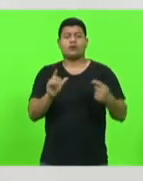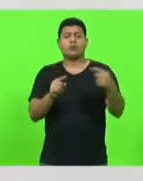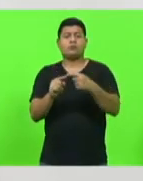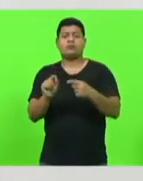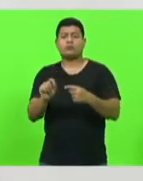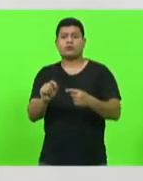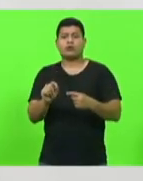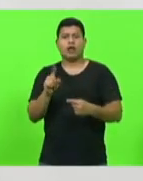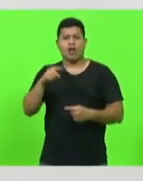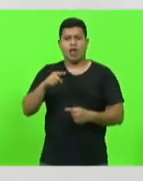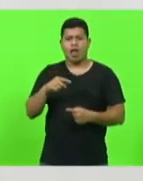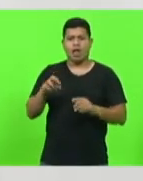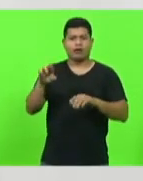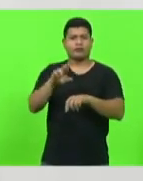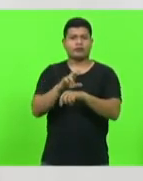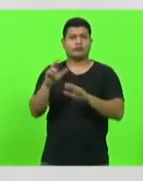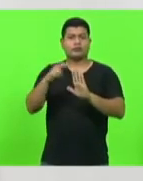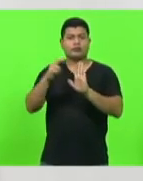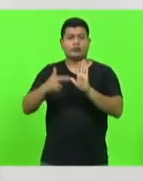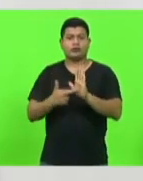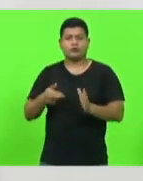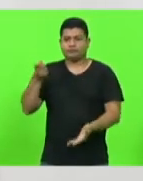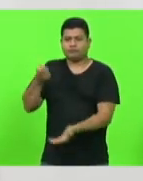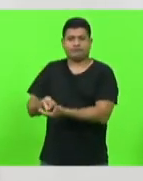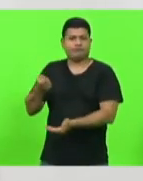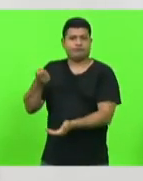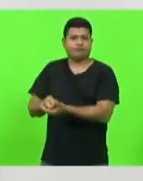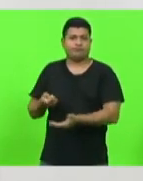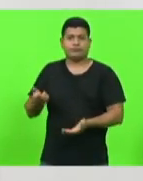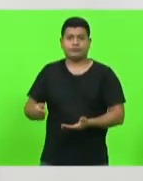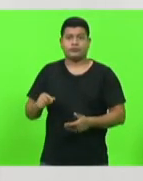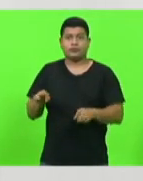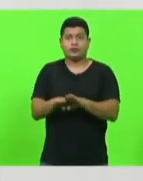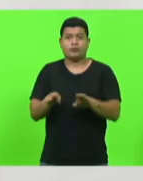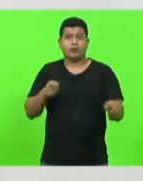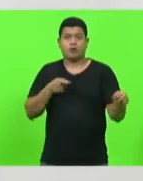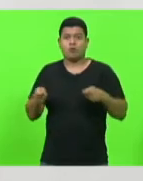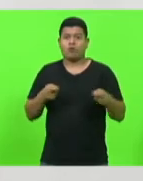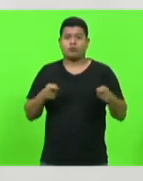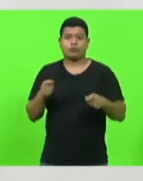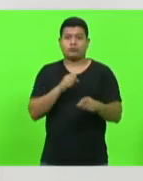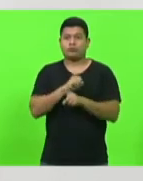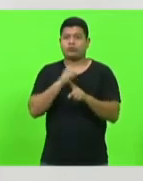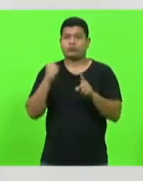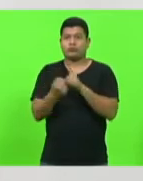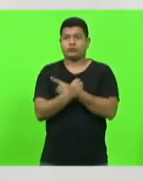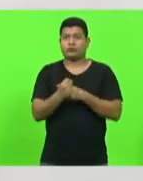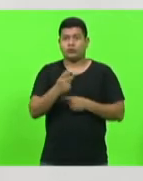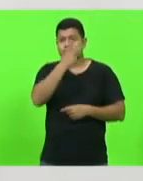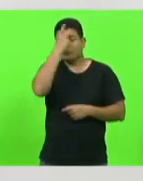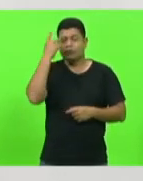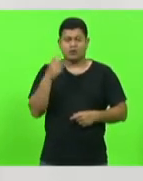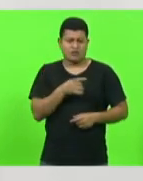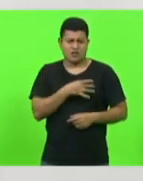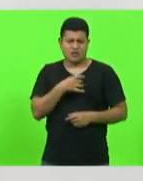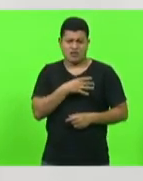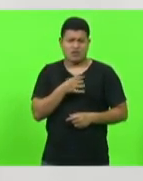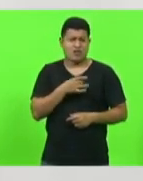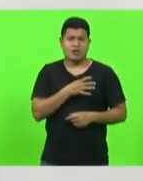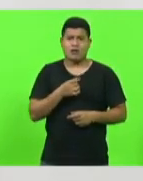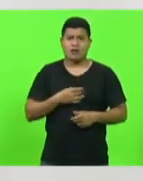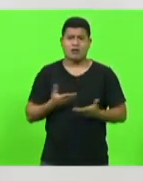ponto. Segundo ponto, é questão de controle social. E as pessoas estão com medo. As pessoas estão